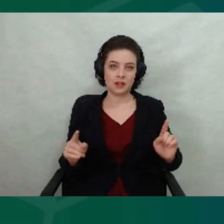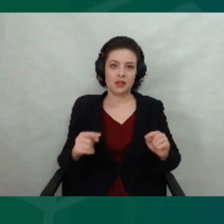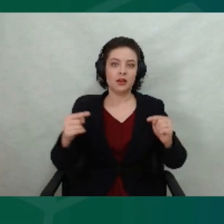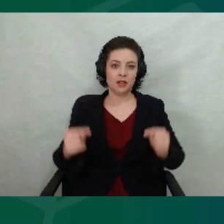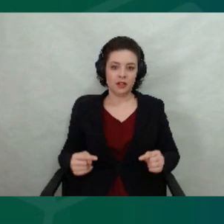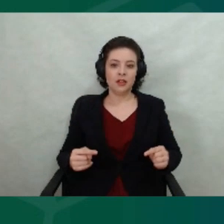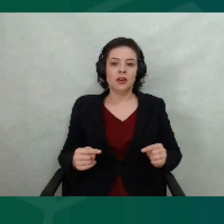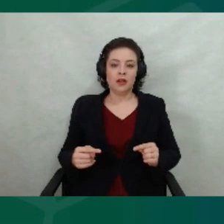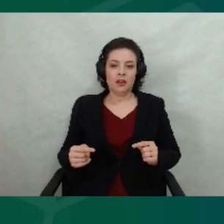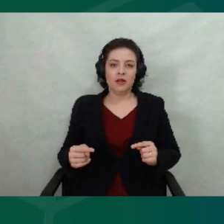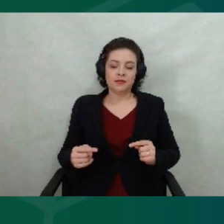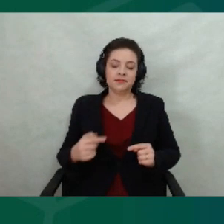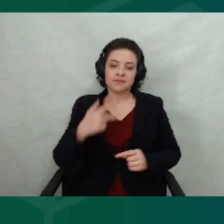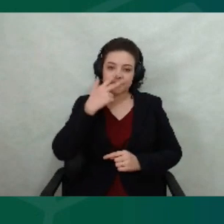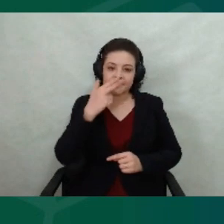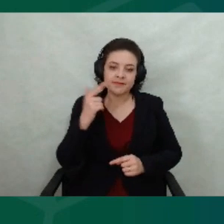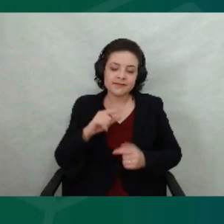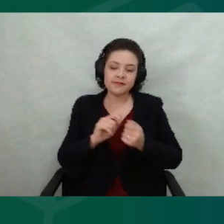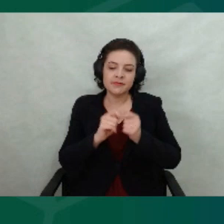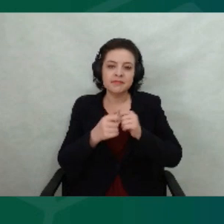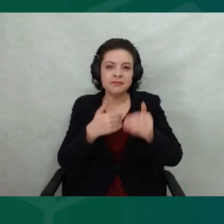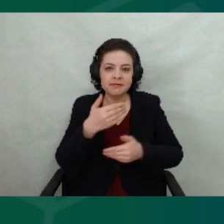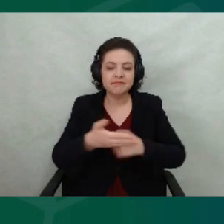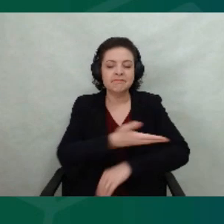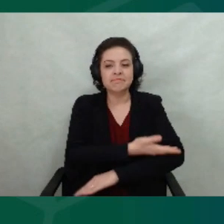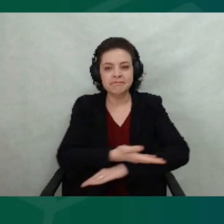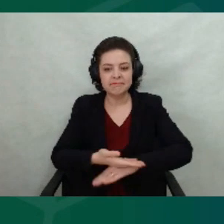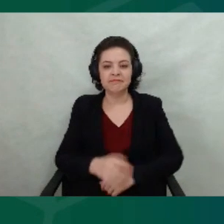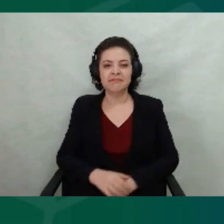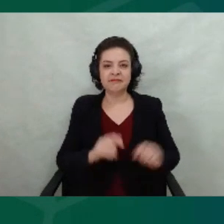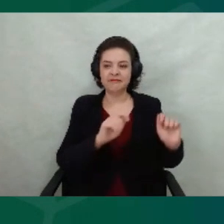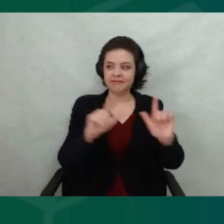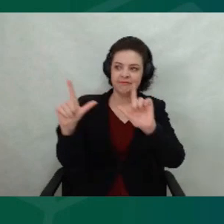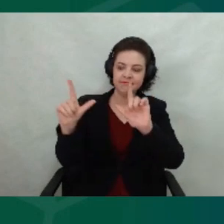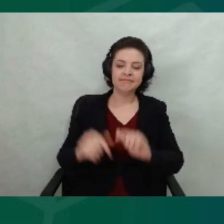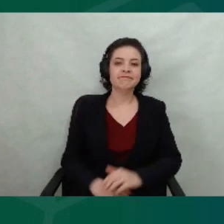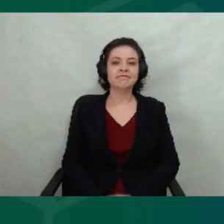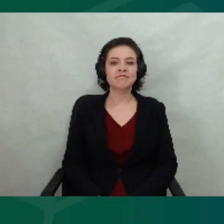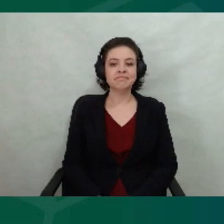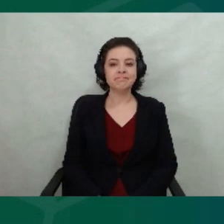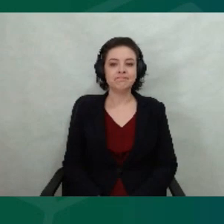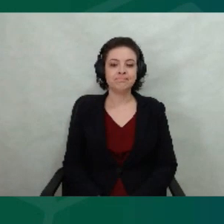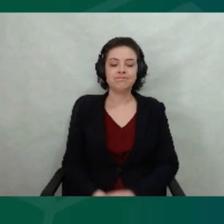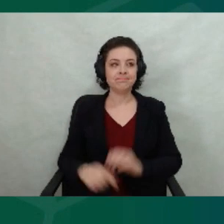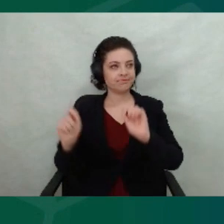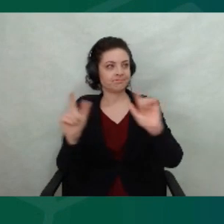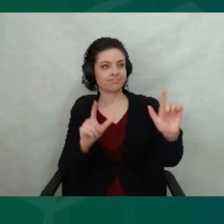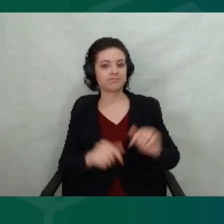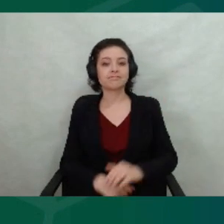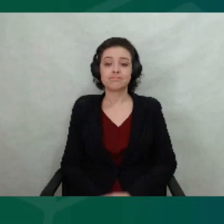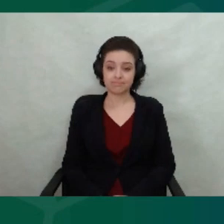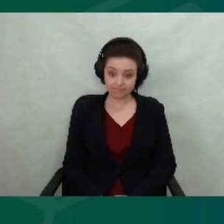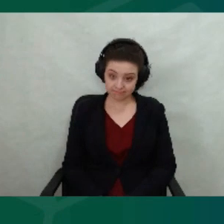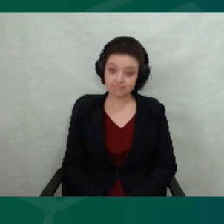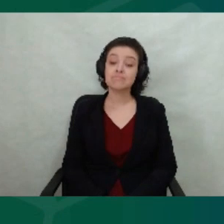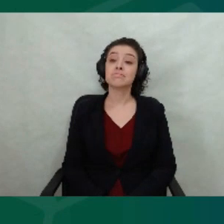creio que vamos nos adaptando. O próximo slide, por favor. E ressaltar também que tivemos que adotar